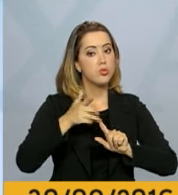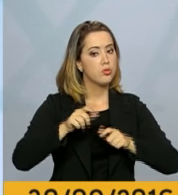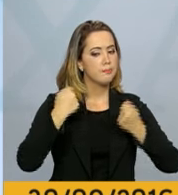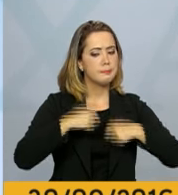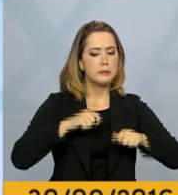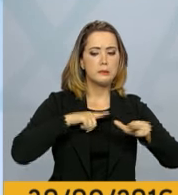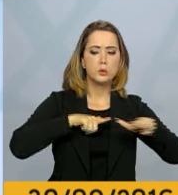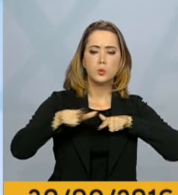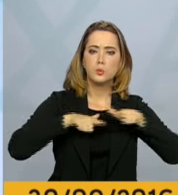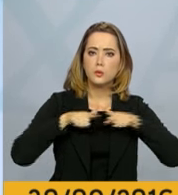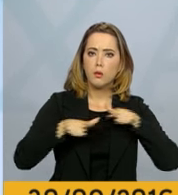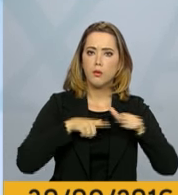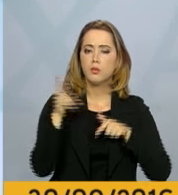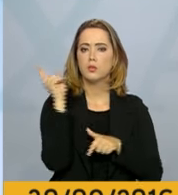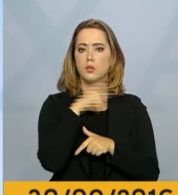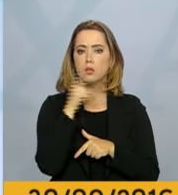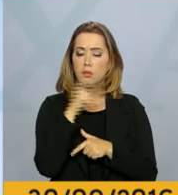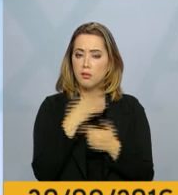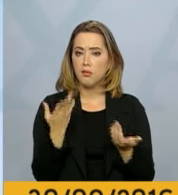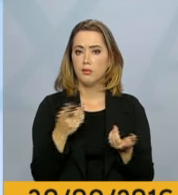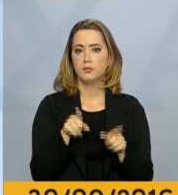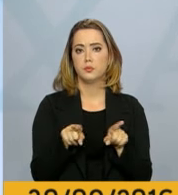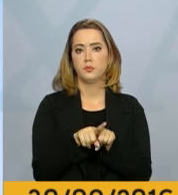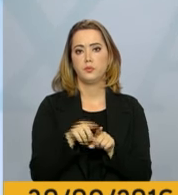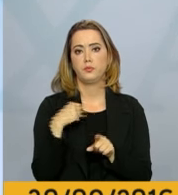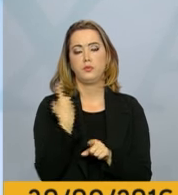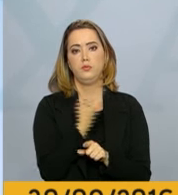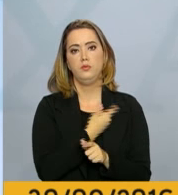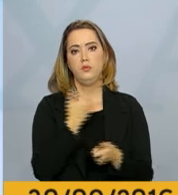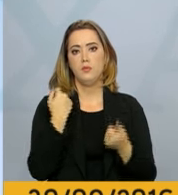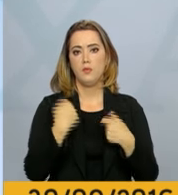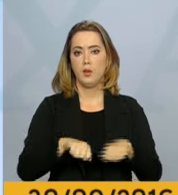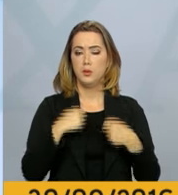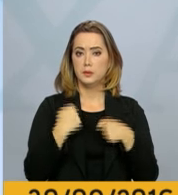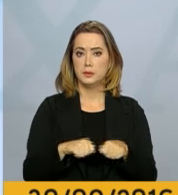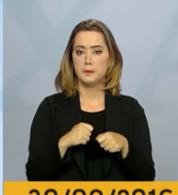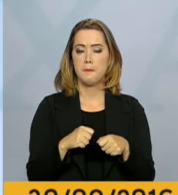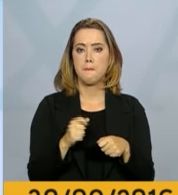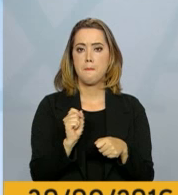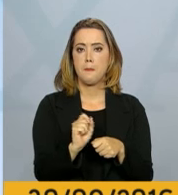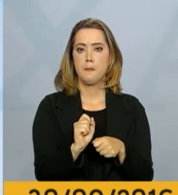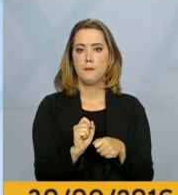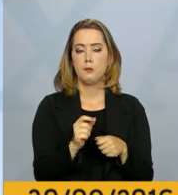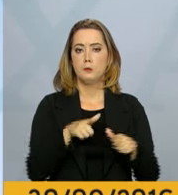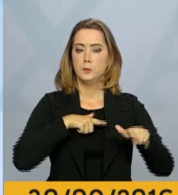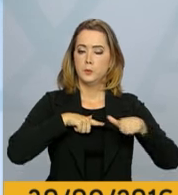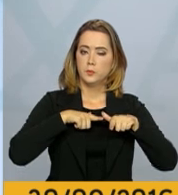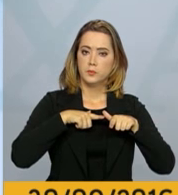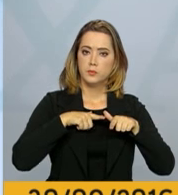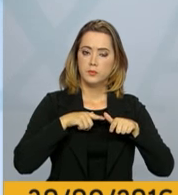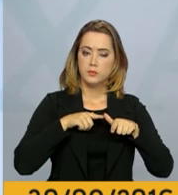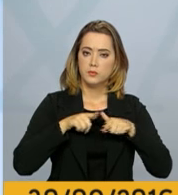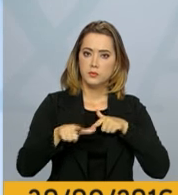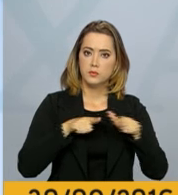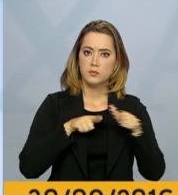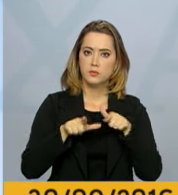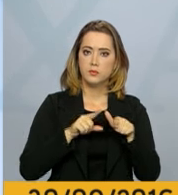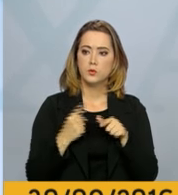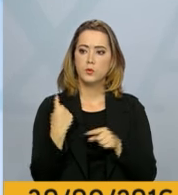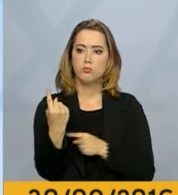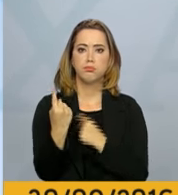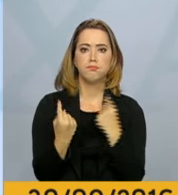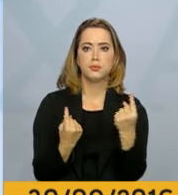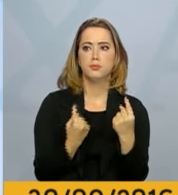devidas. Era preciso, com muito método, trabalhar em mais de